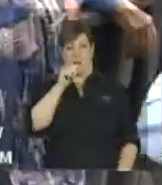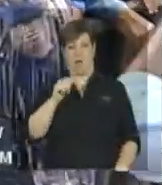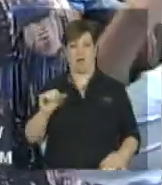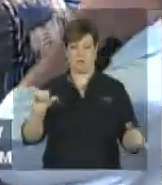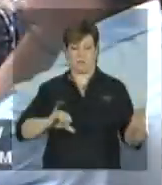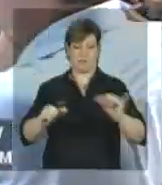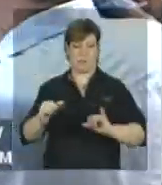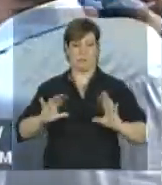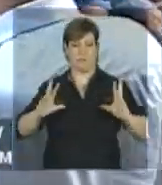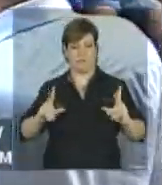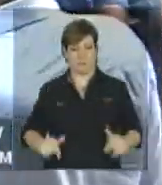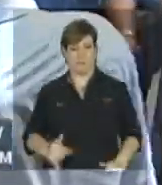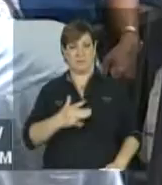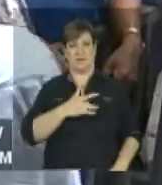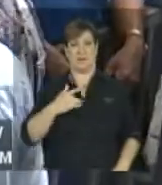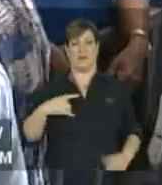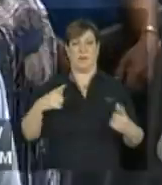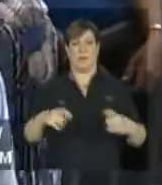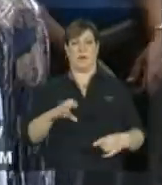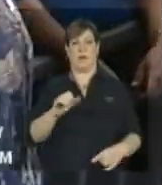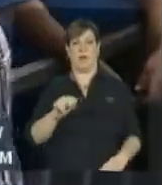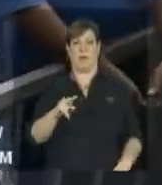de tratamento de águas de Caucaia.